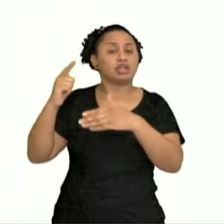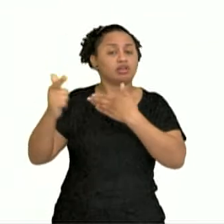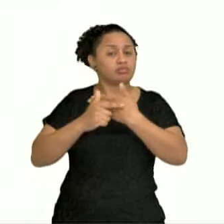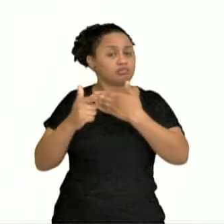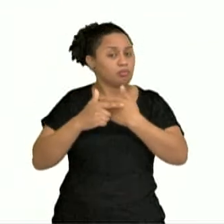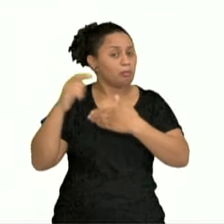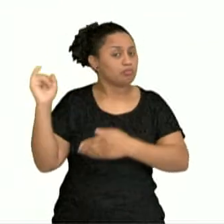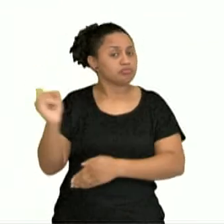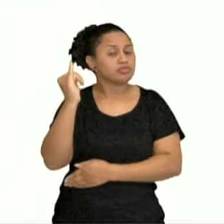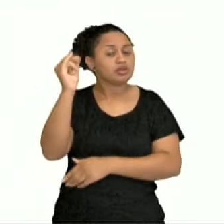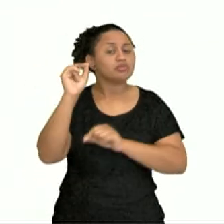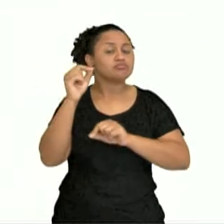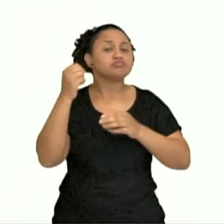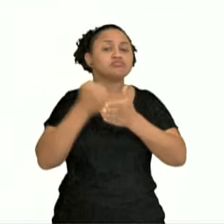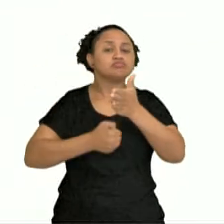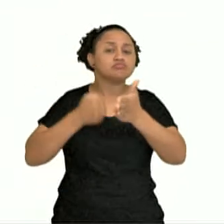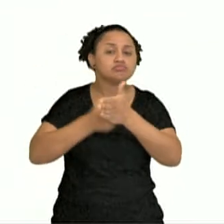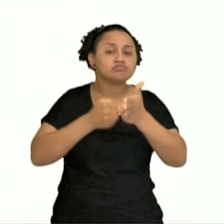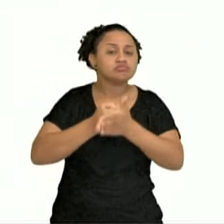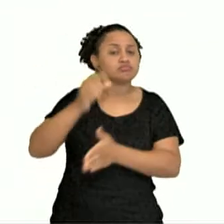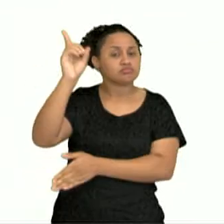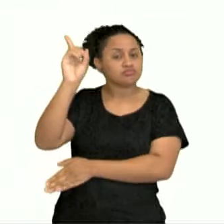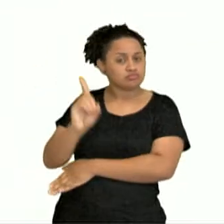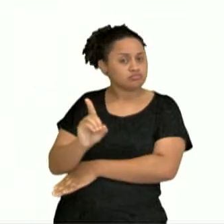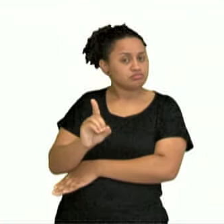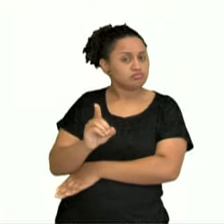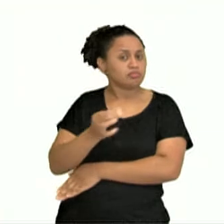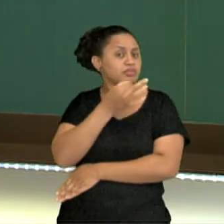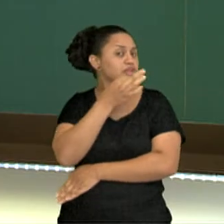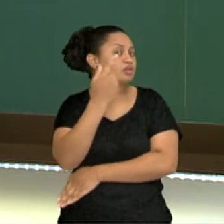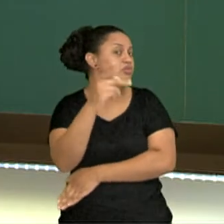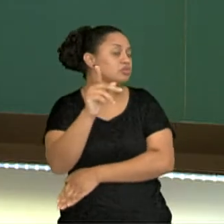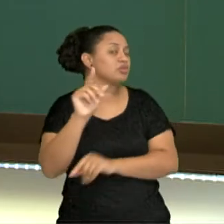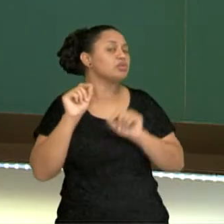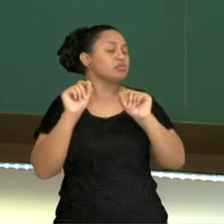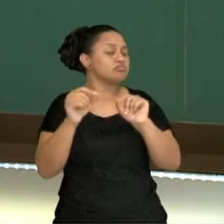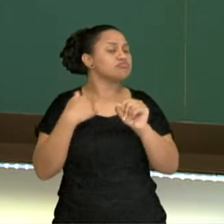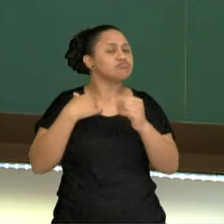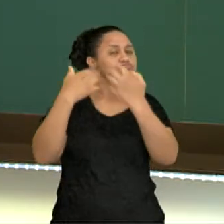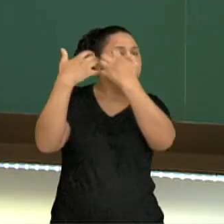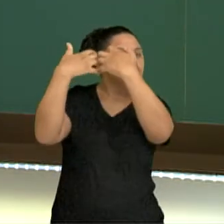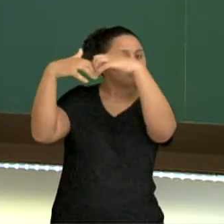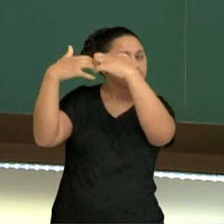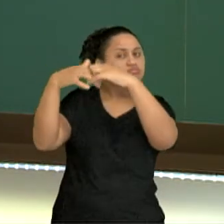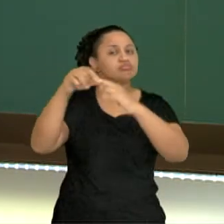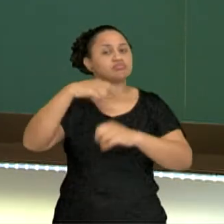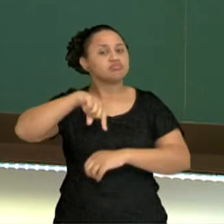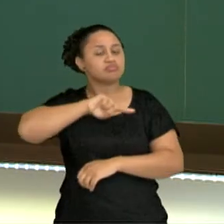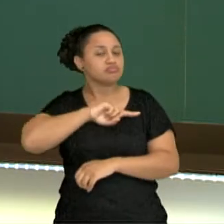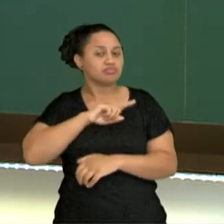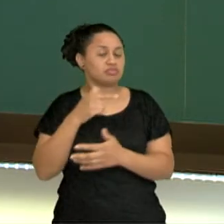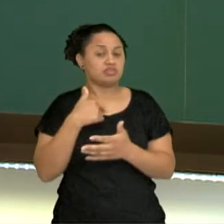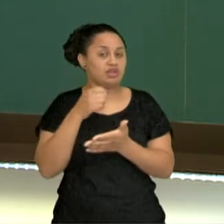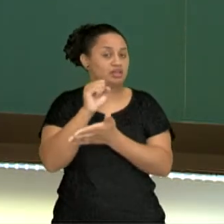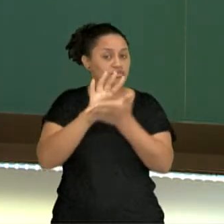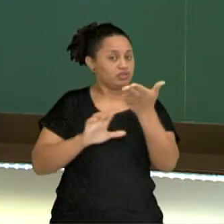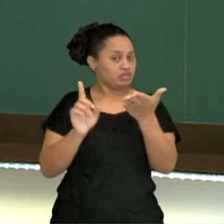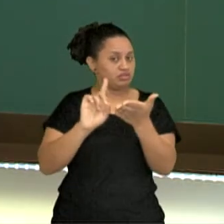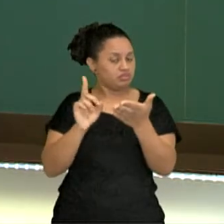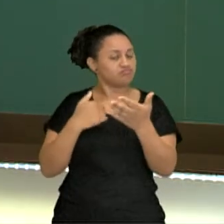importante na luta dos direitos? O que vocês acham? É só para refletir um pouquinho, aqui a gente não vai fazer uma atividade,